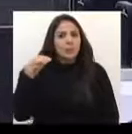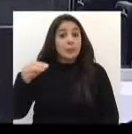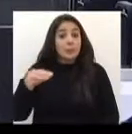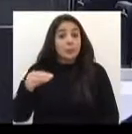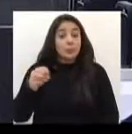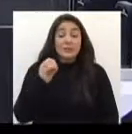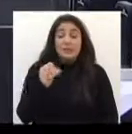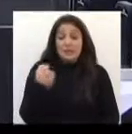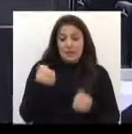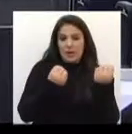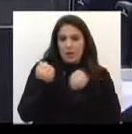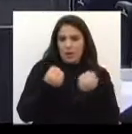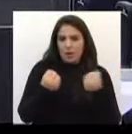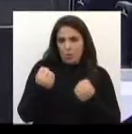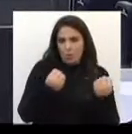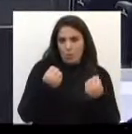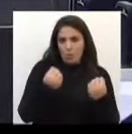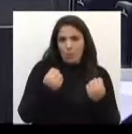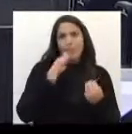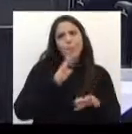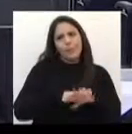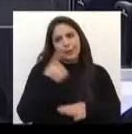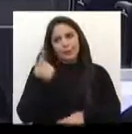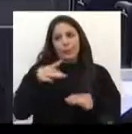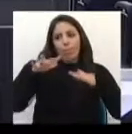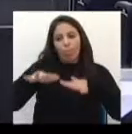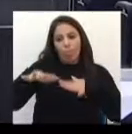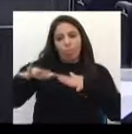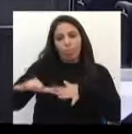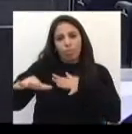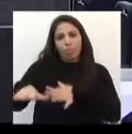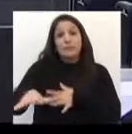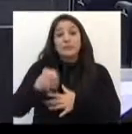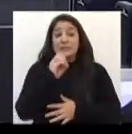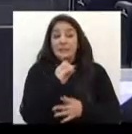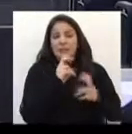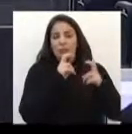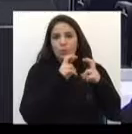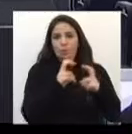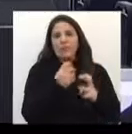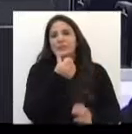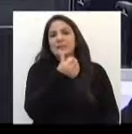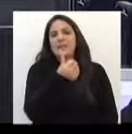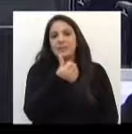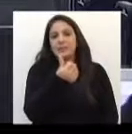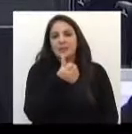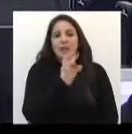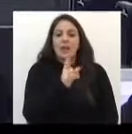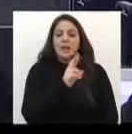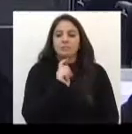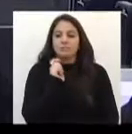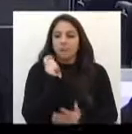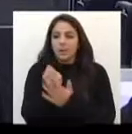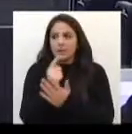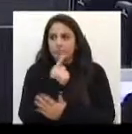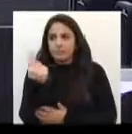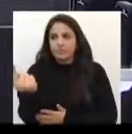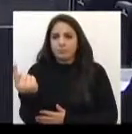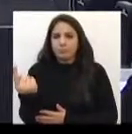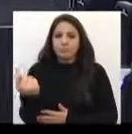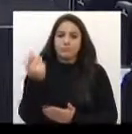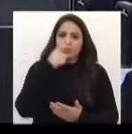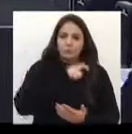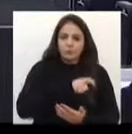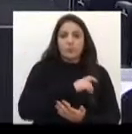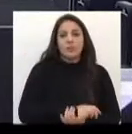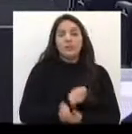de carro, é mais um carro que está no centro. Se ela vir de ônibus, é R$6 ida e volta. Se ela for com outra pessoa, às vezes uma pessoa